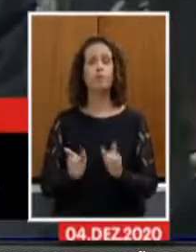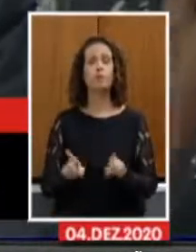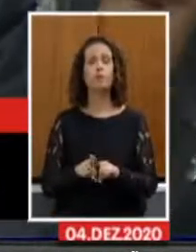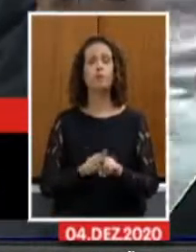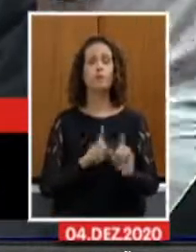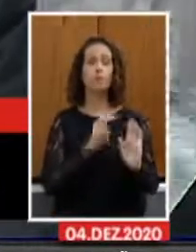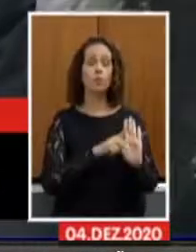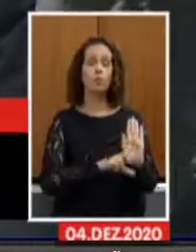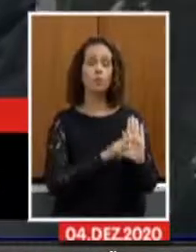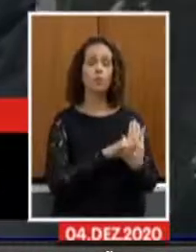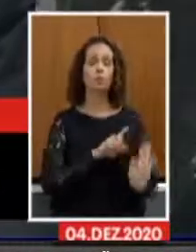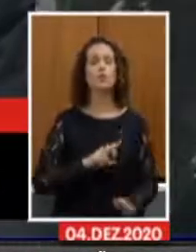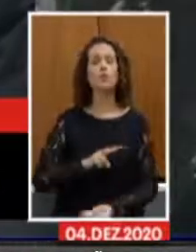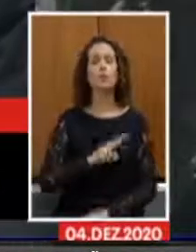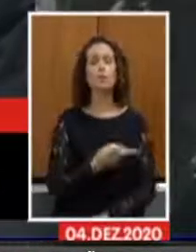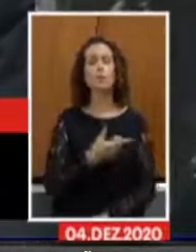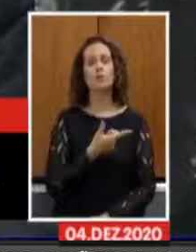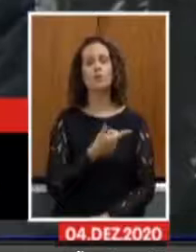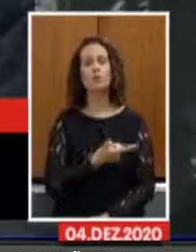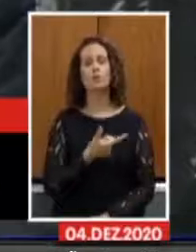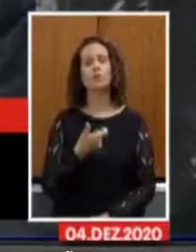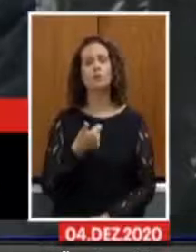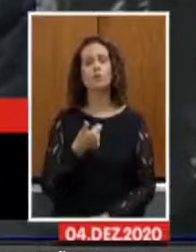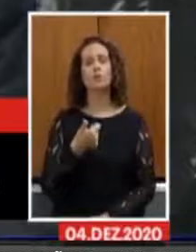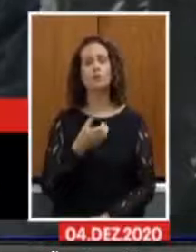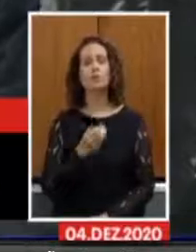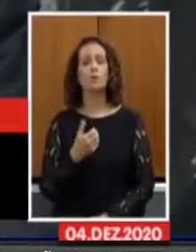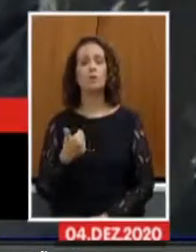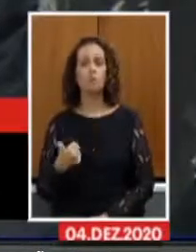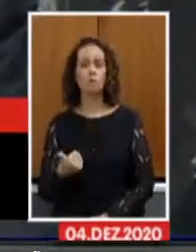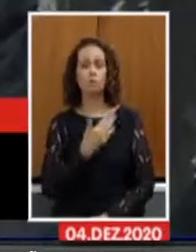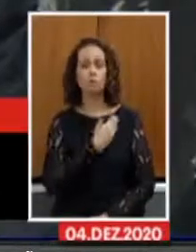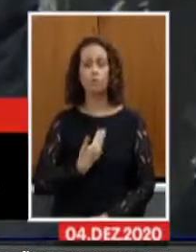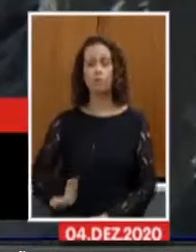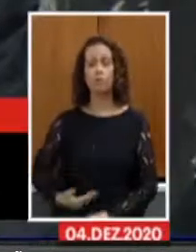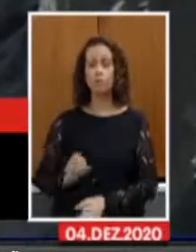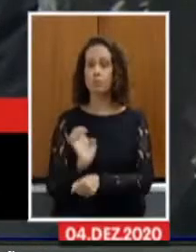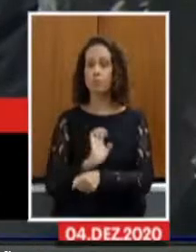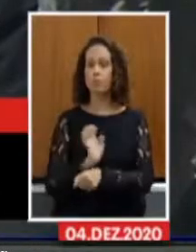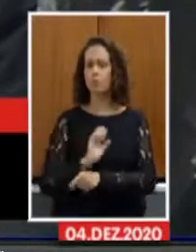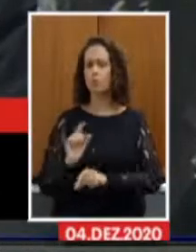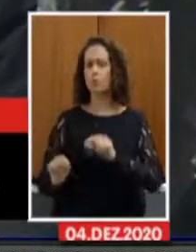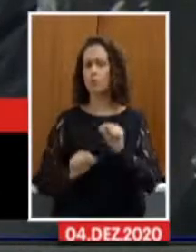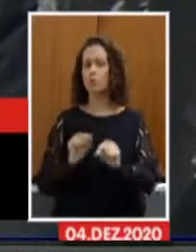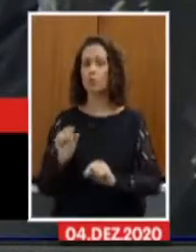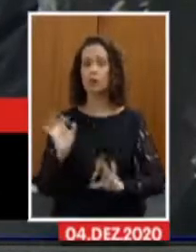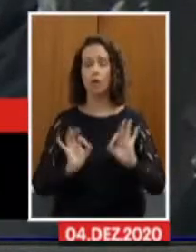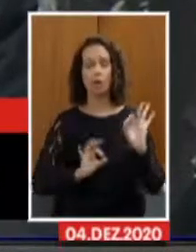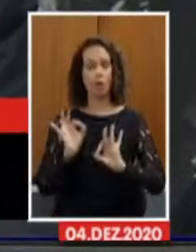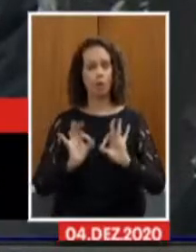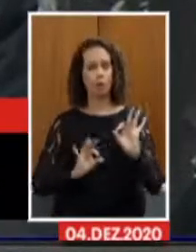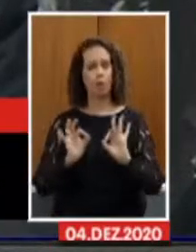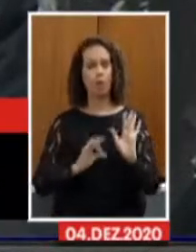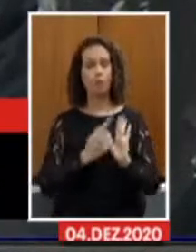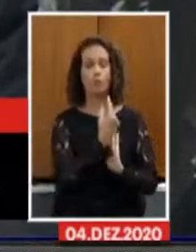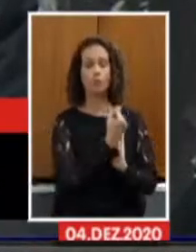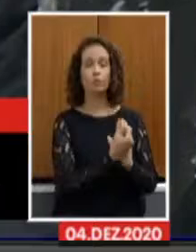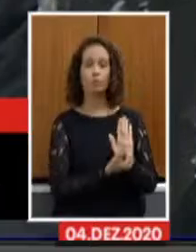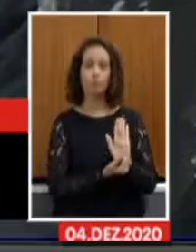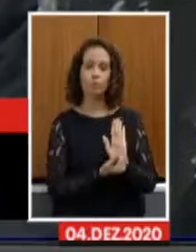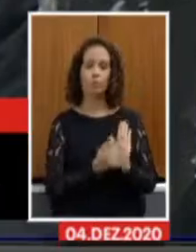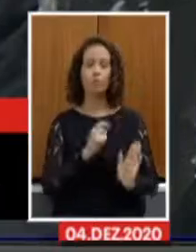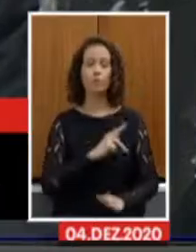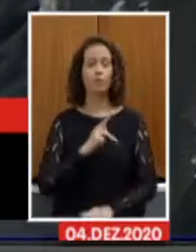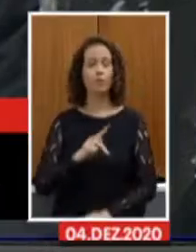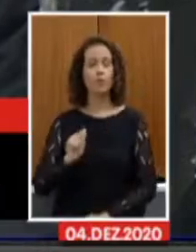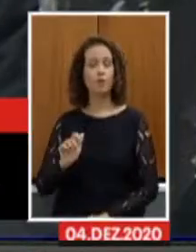lei de número 2.201, de 2020, do governador do Estado, que dispõe sobre a revisão do Plano Plurianual de Ação Governamental, PPAG,